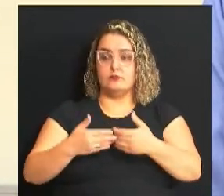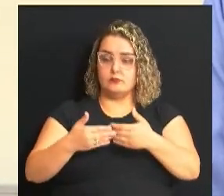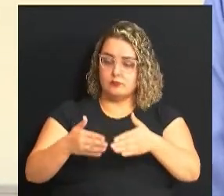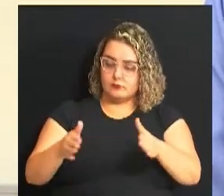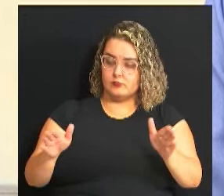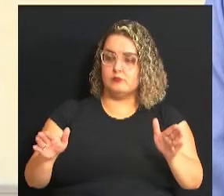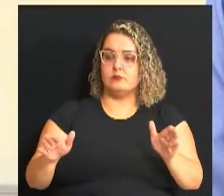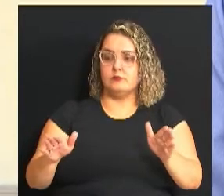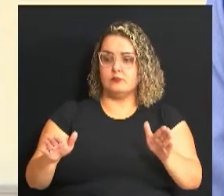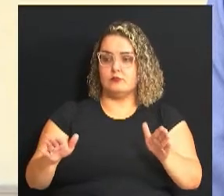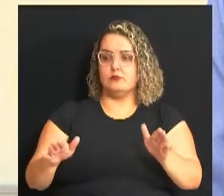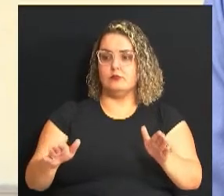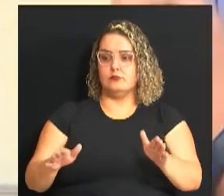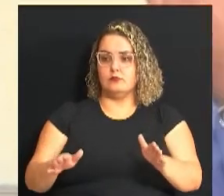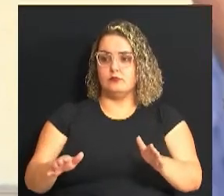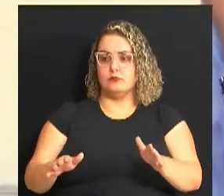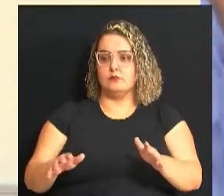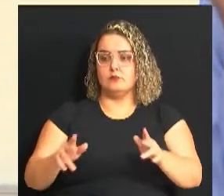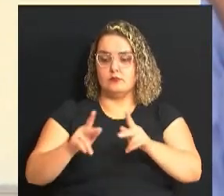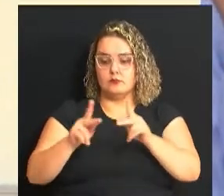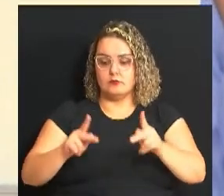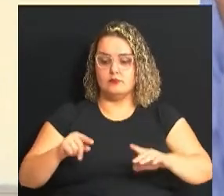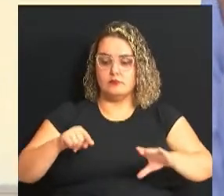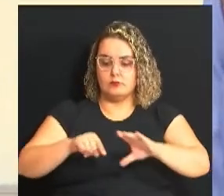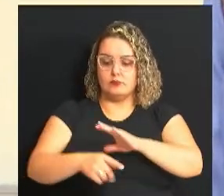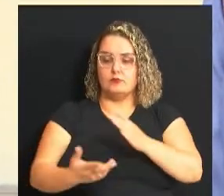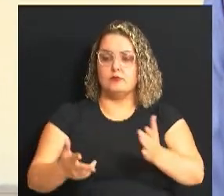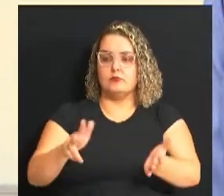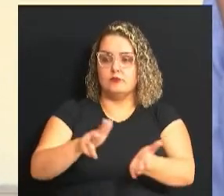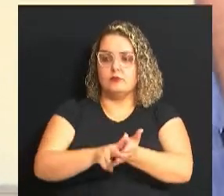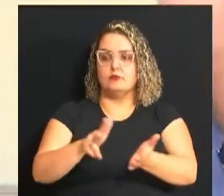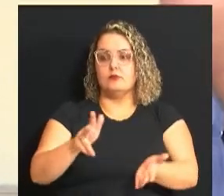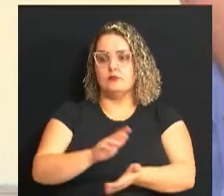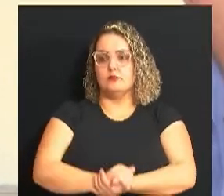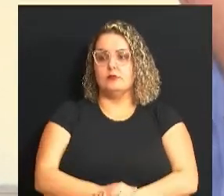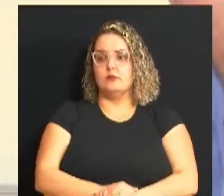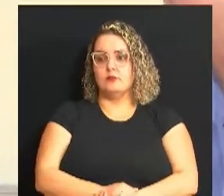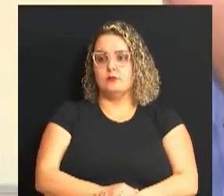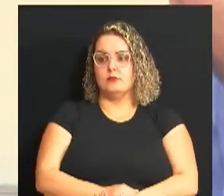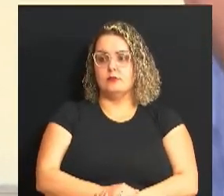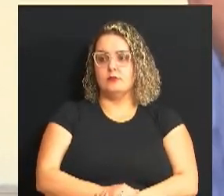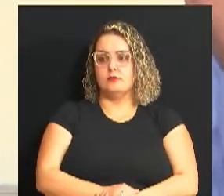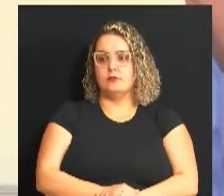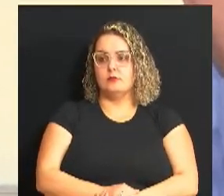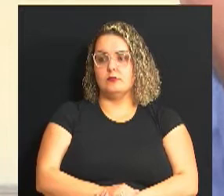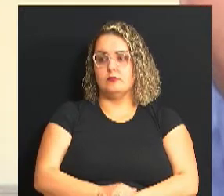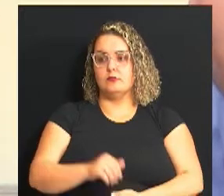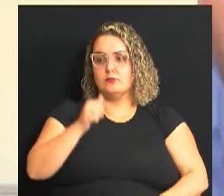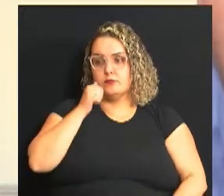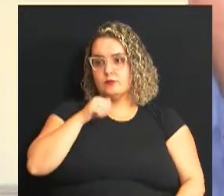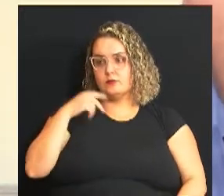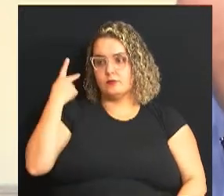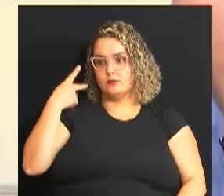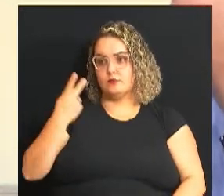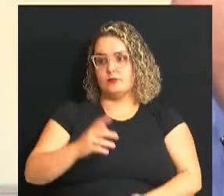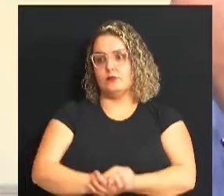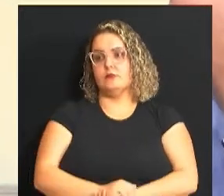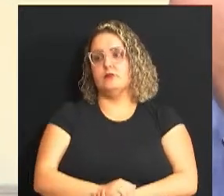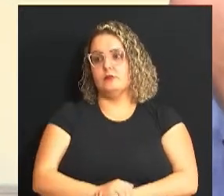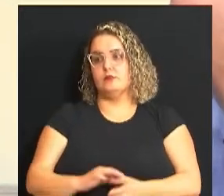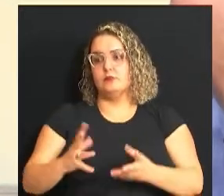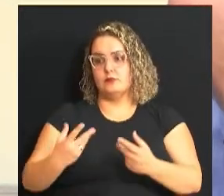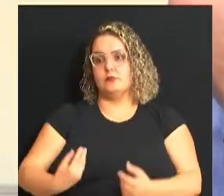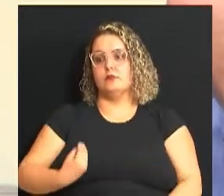gente pacificar isso e avançar na regularização. Enfim, senhora vereadora, senhor presidente, todos que aqui se encontram,